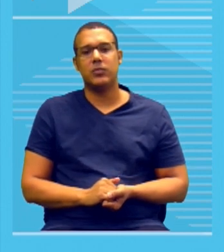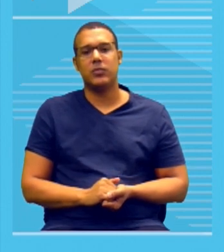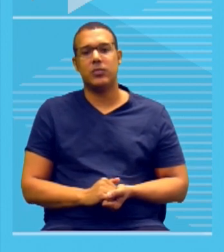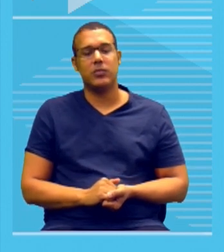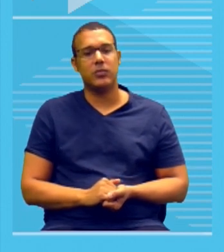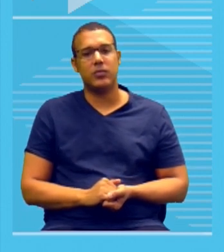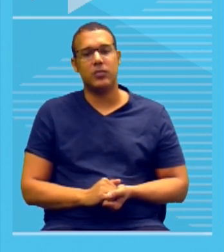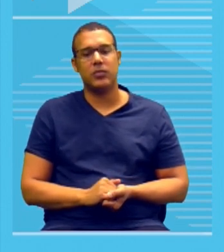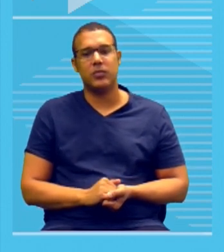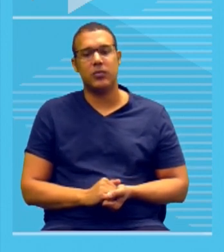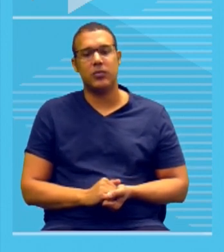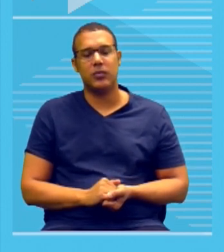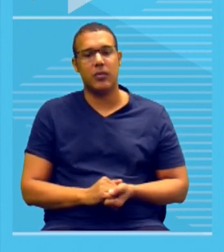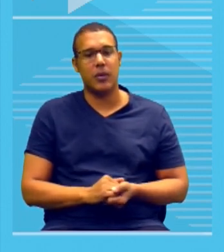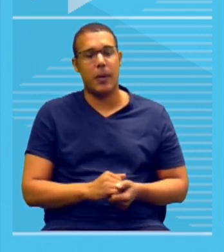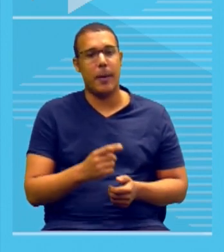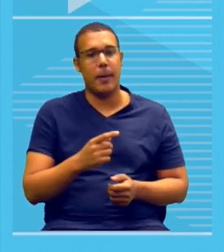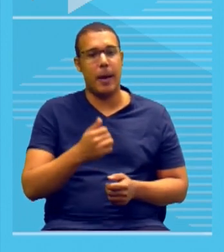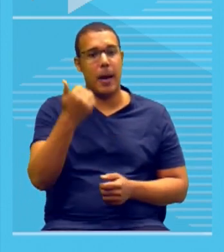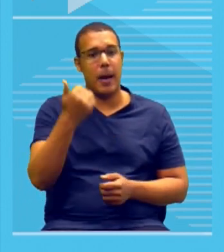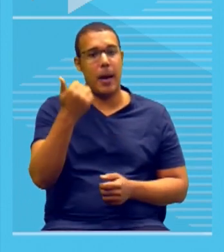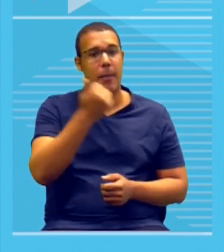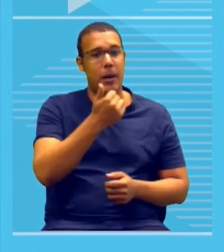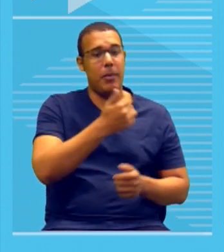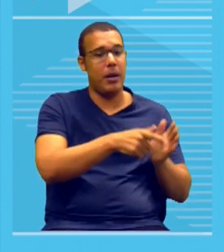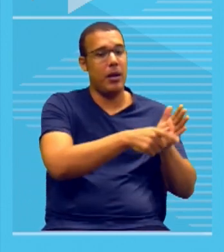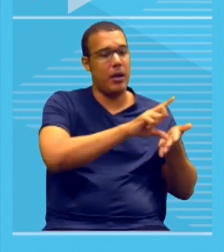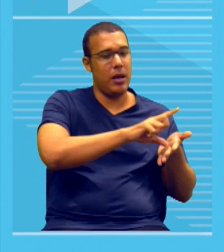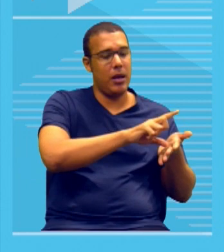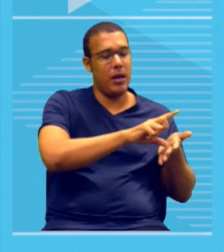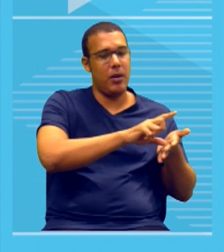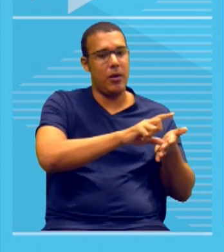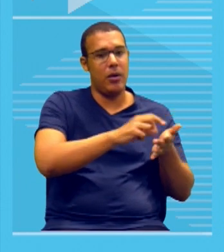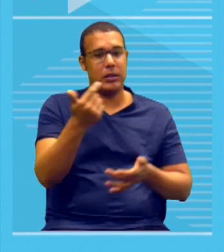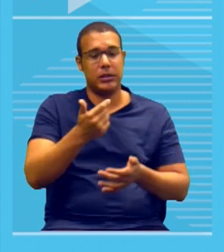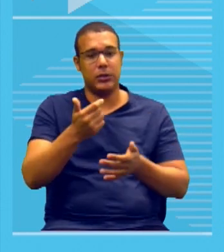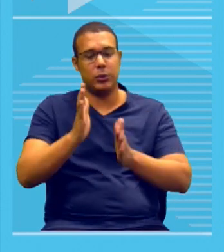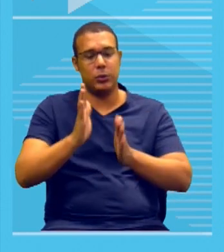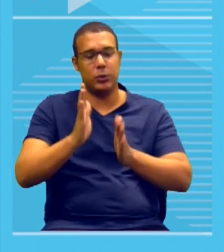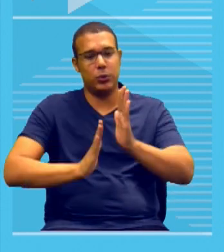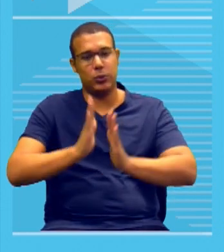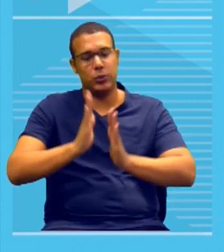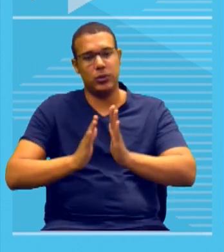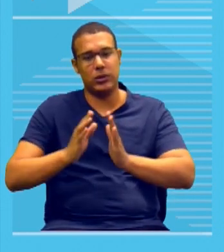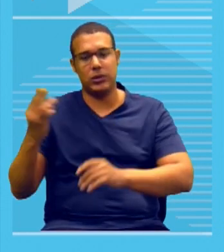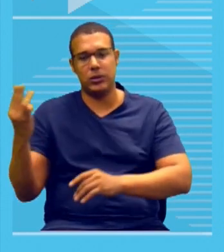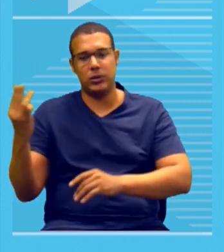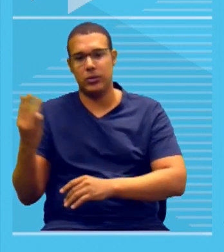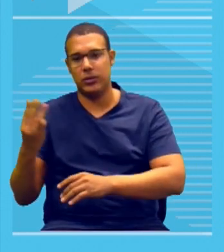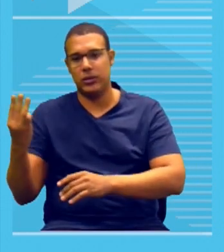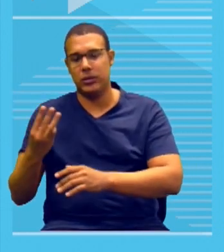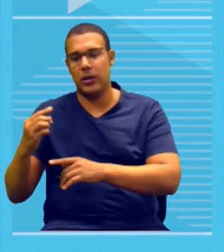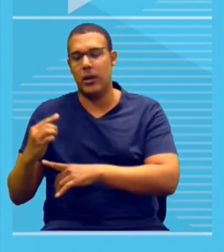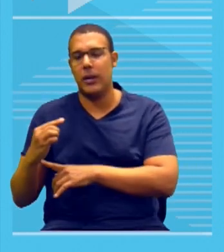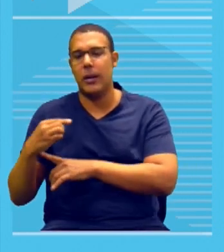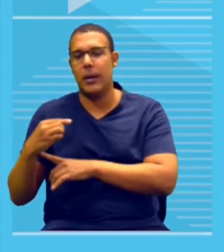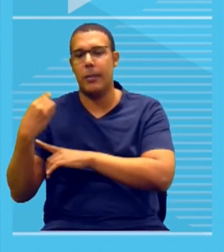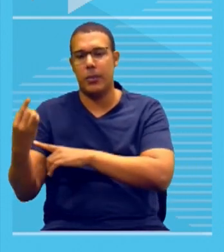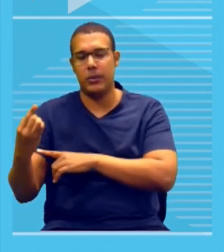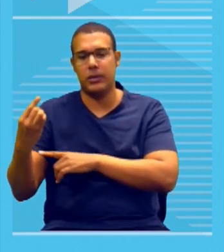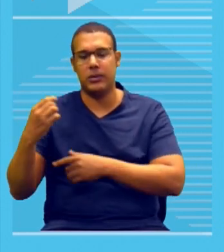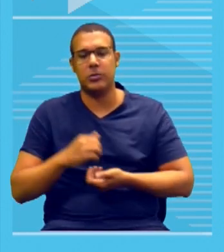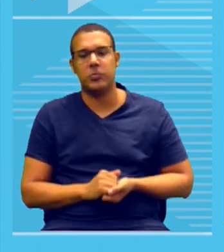próclise antes mesóclise no meio e ênclise depois